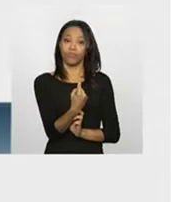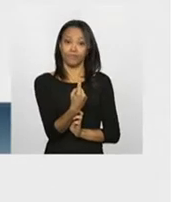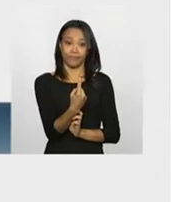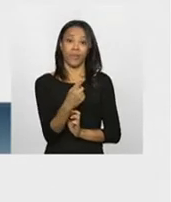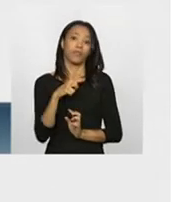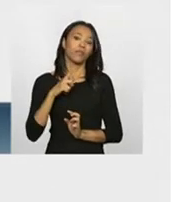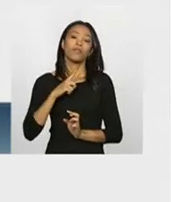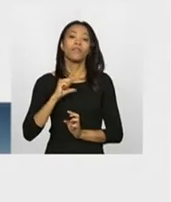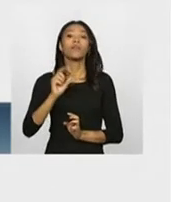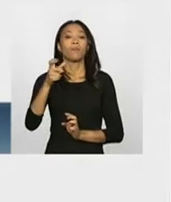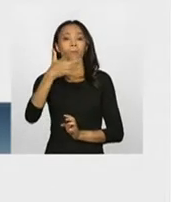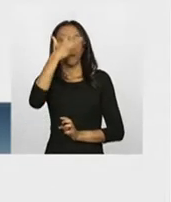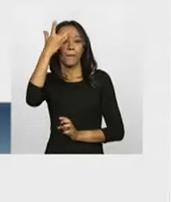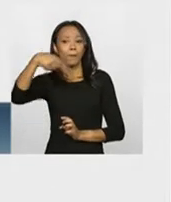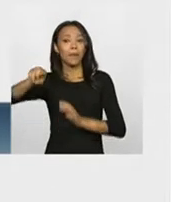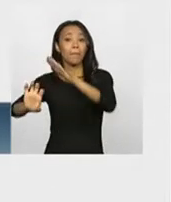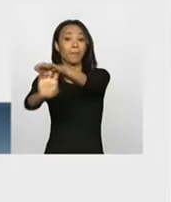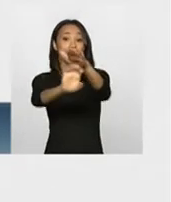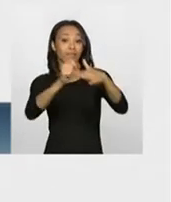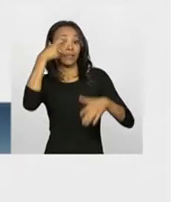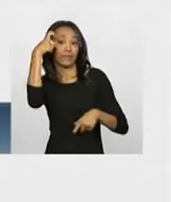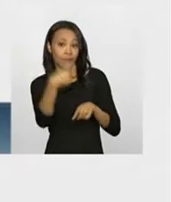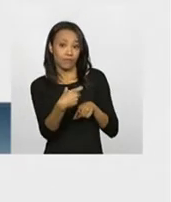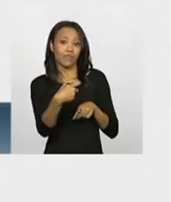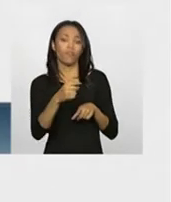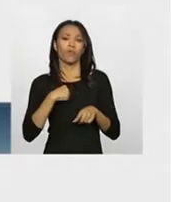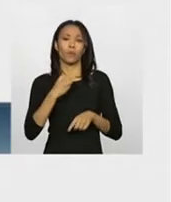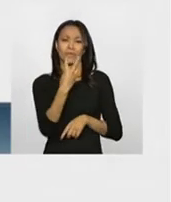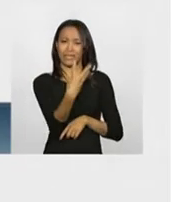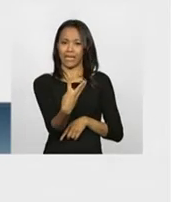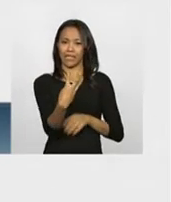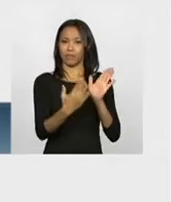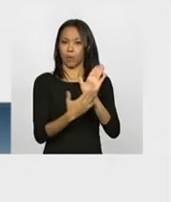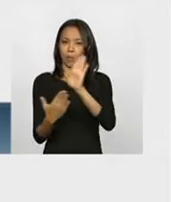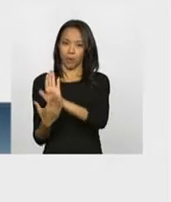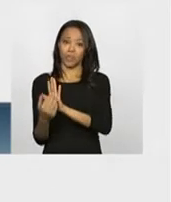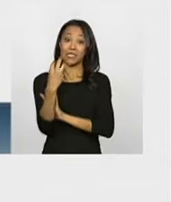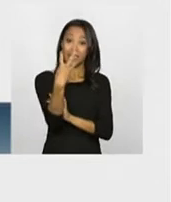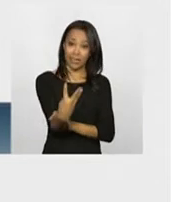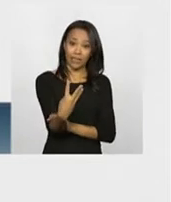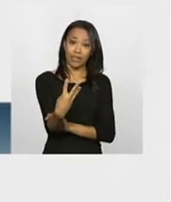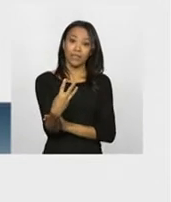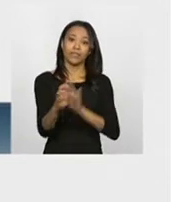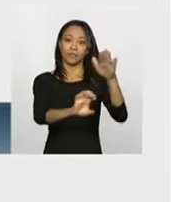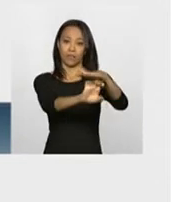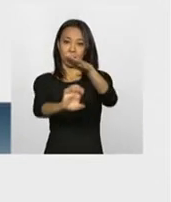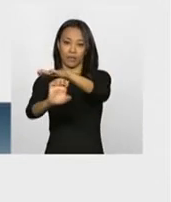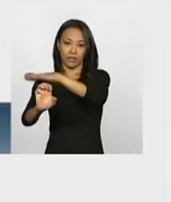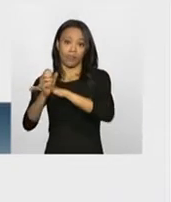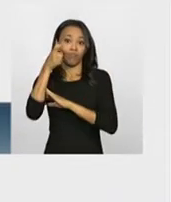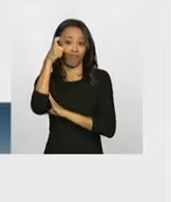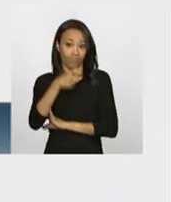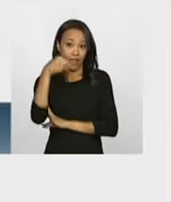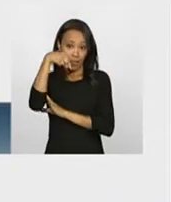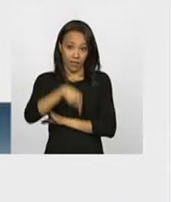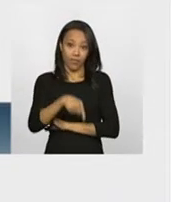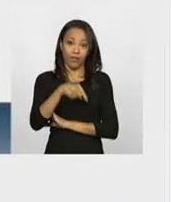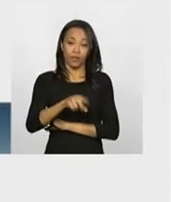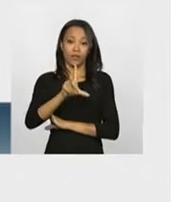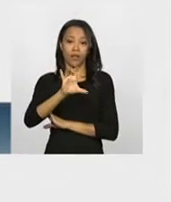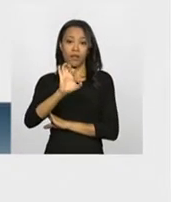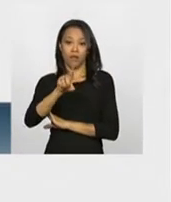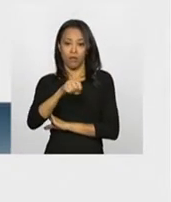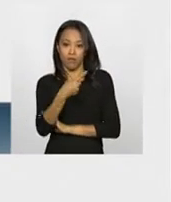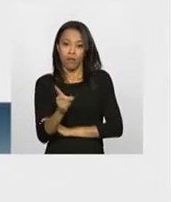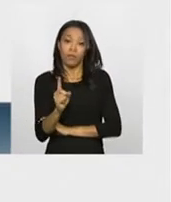então interessado foram três propostas foram três interessados nesse projeto